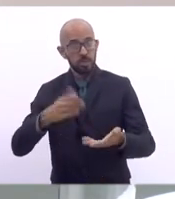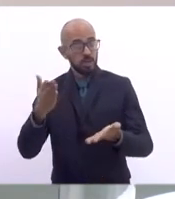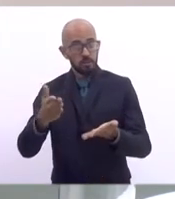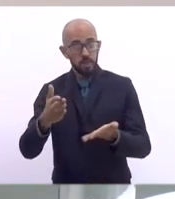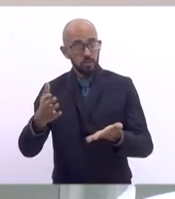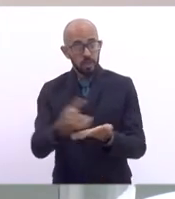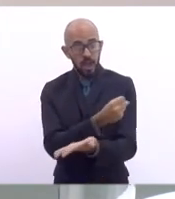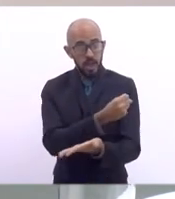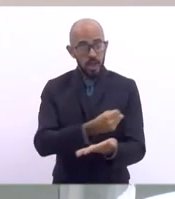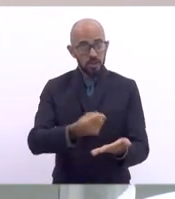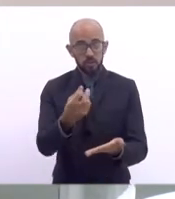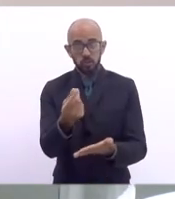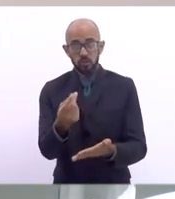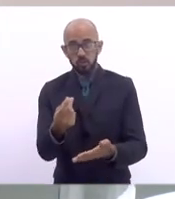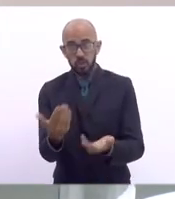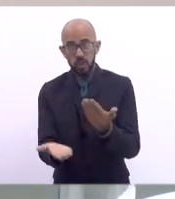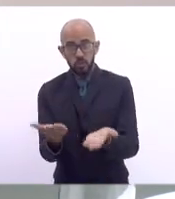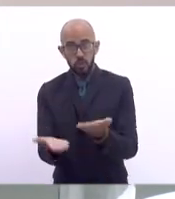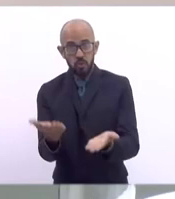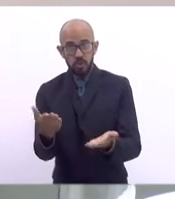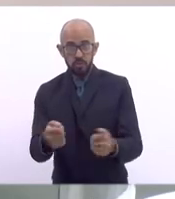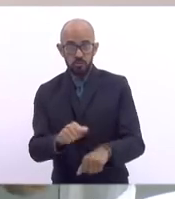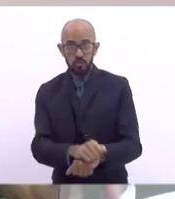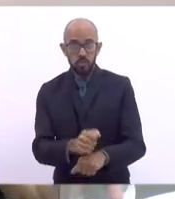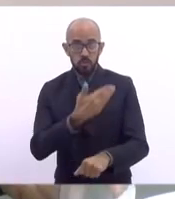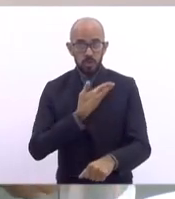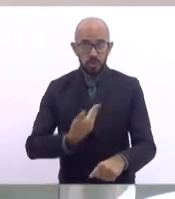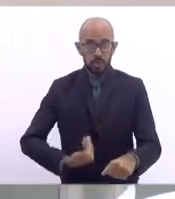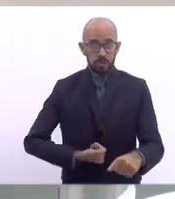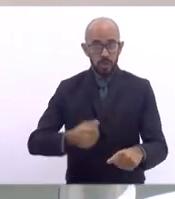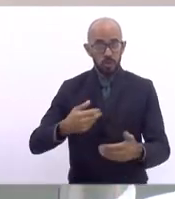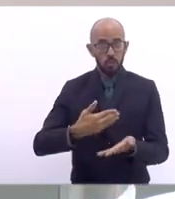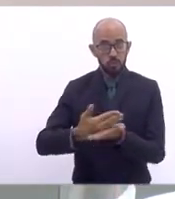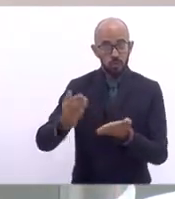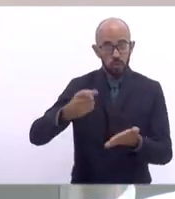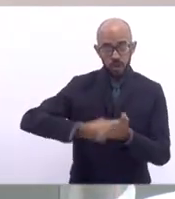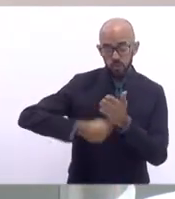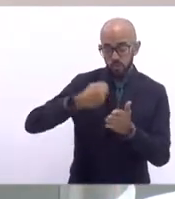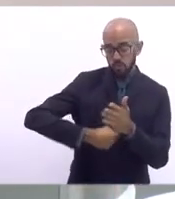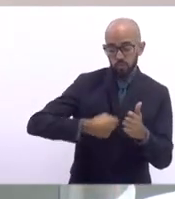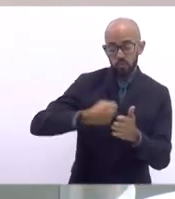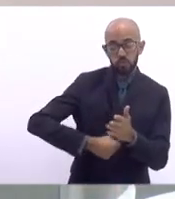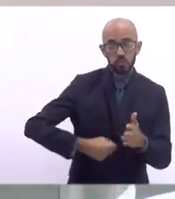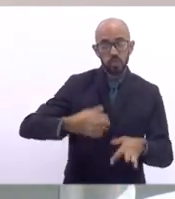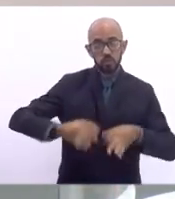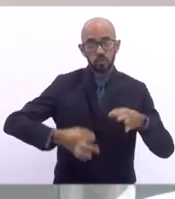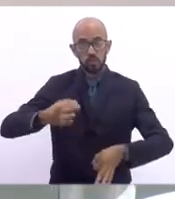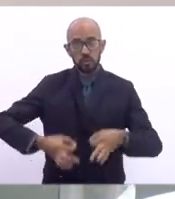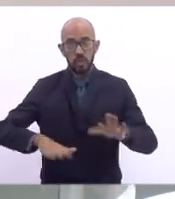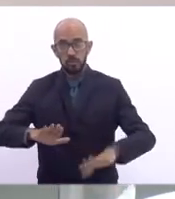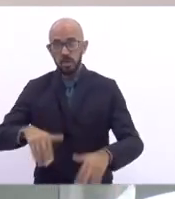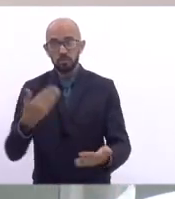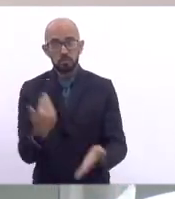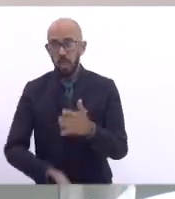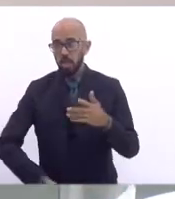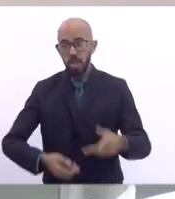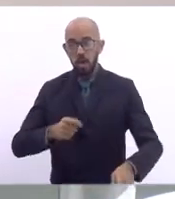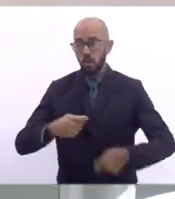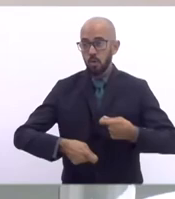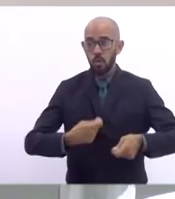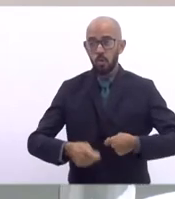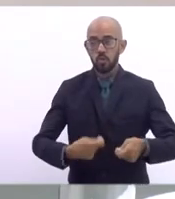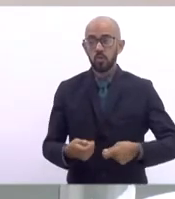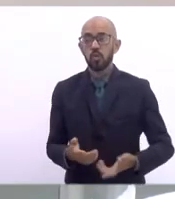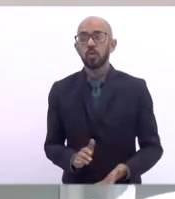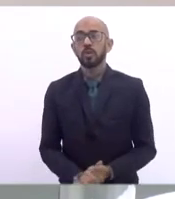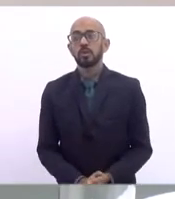resto das contas públicas o meu só luta judicial para ver se não a restaura descontrolou tudo e diversas